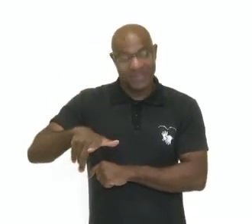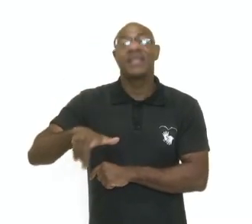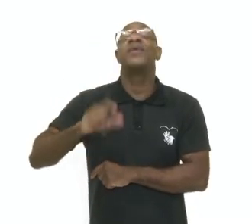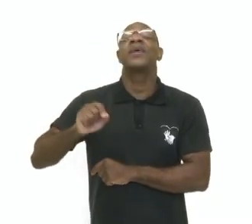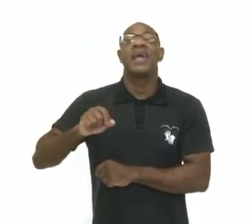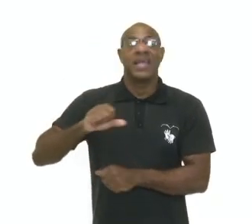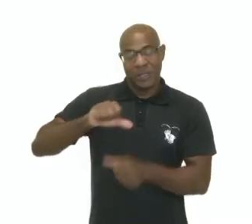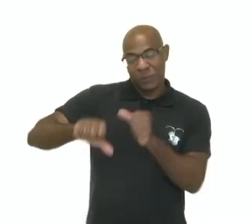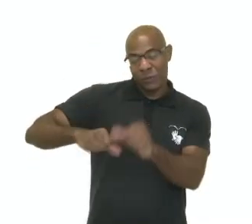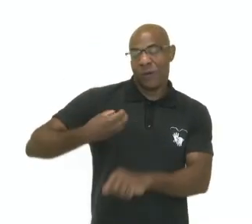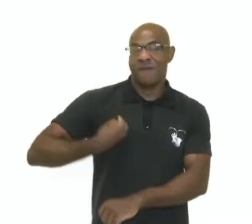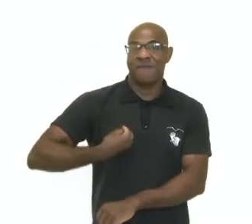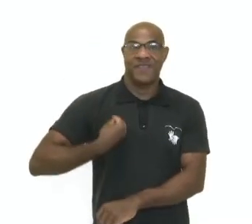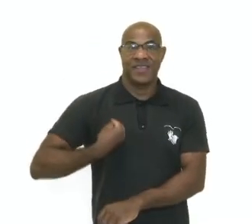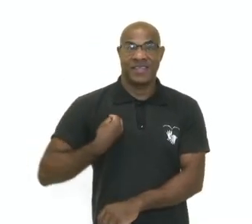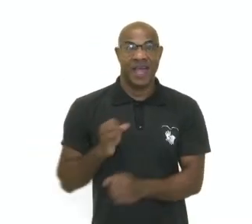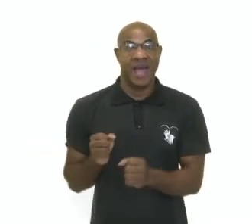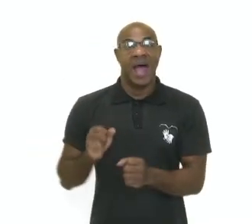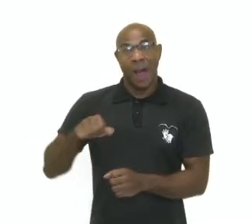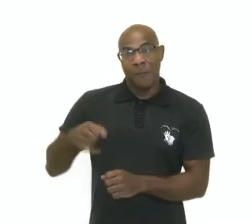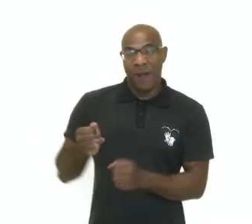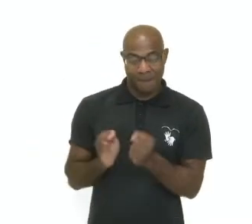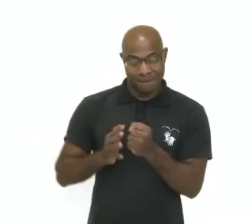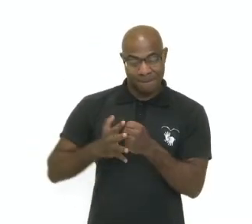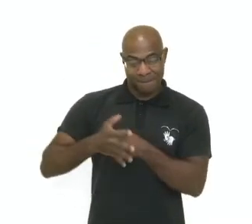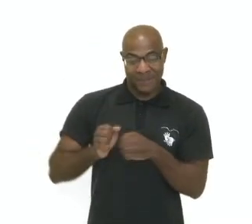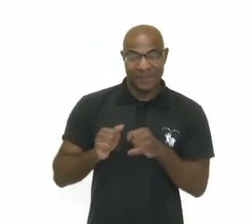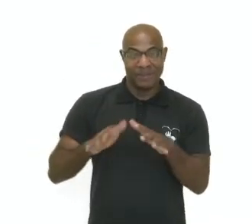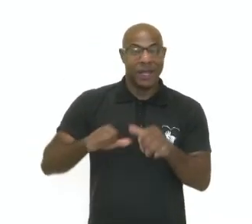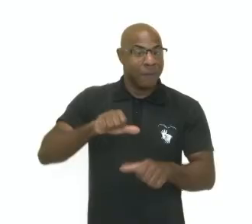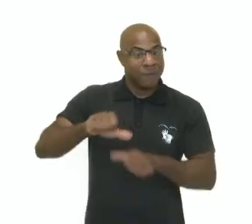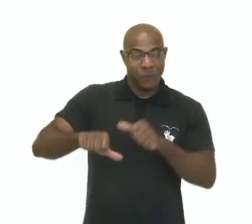foi uma oportunidade de refletir e mudar.